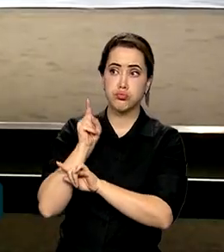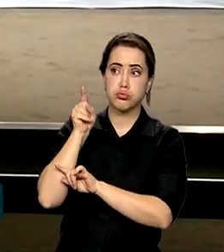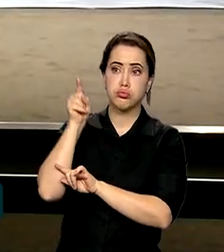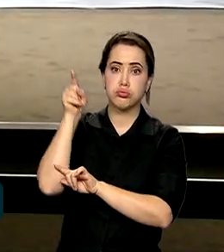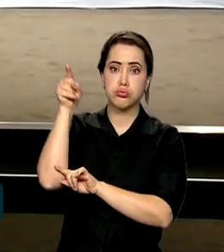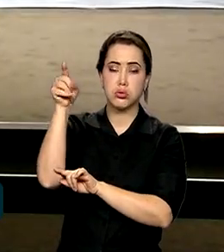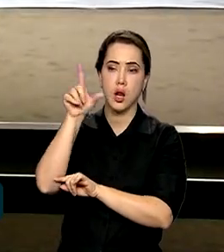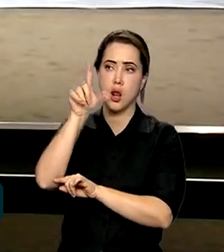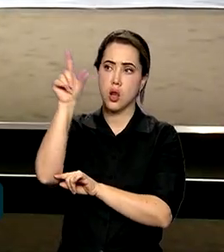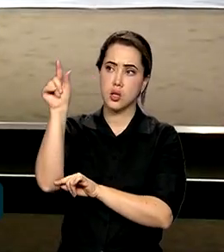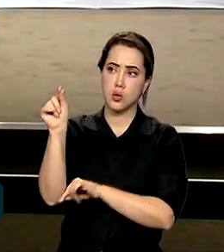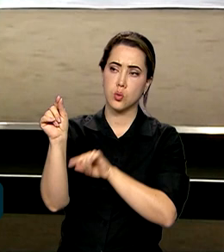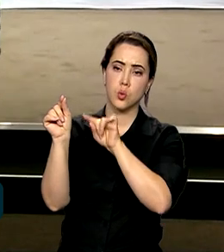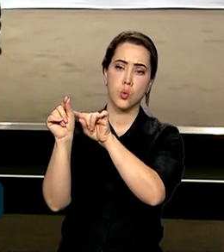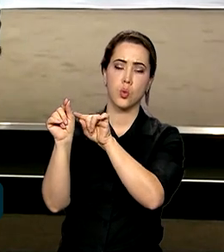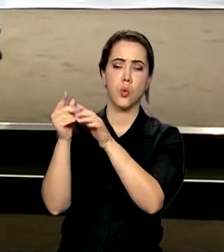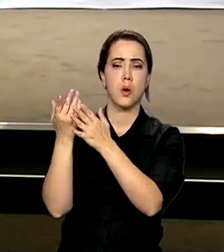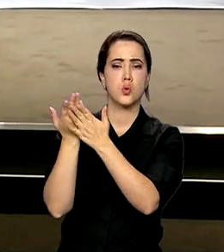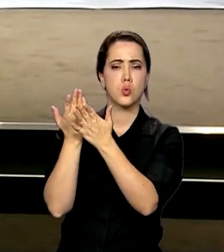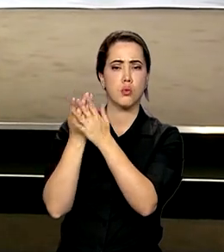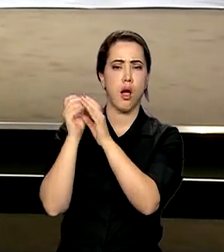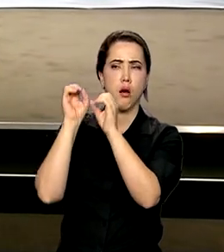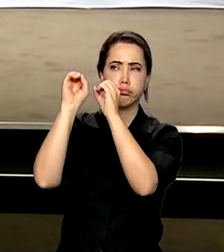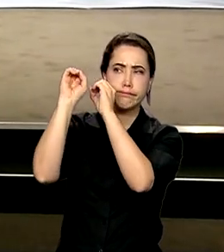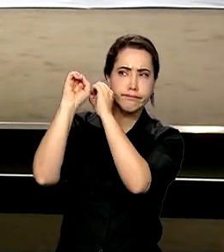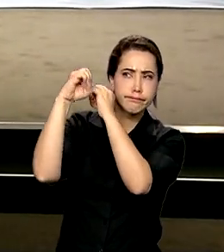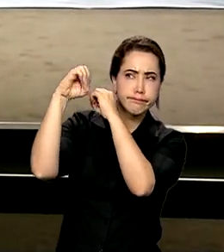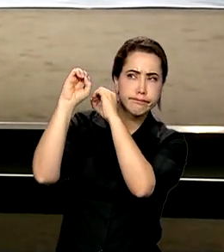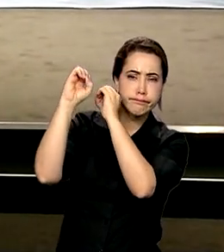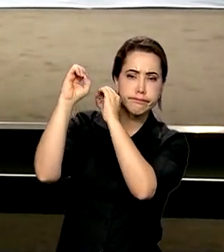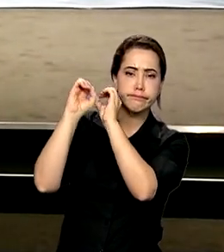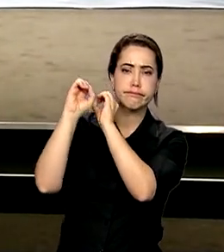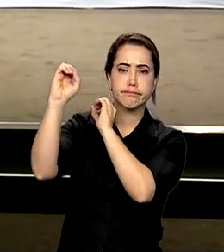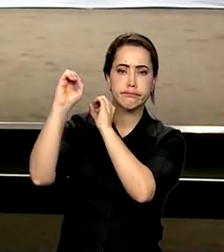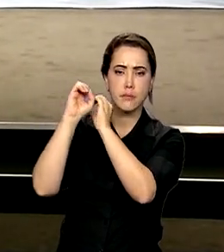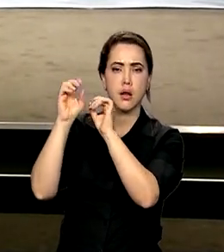trabalhar em áreas como pesquisa espacial e monitoramento do clima global.